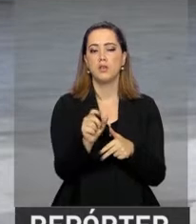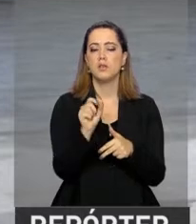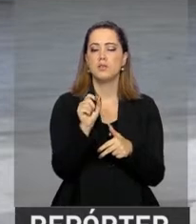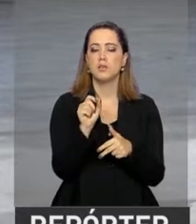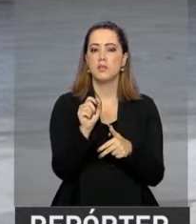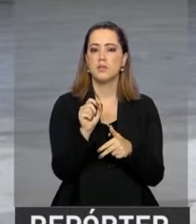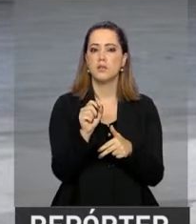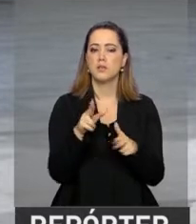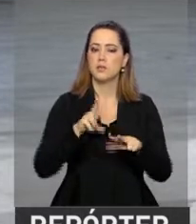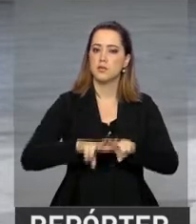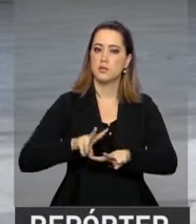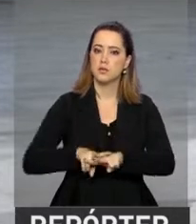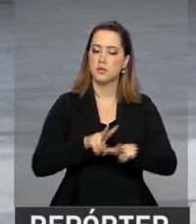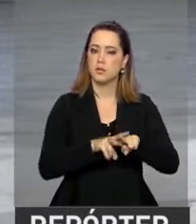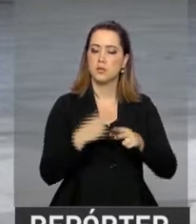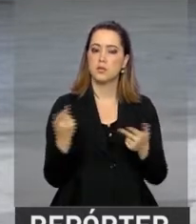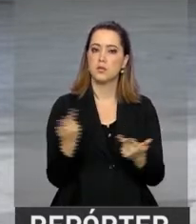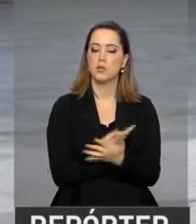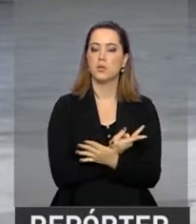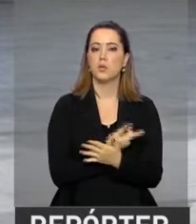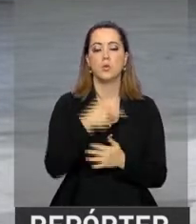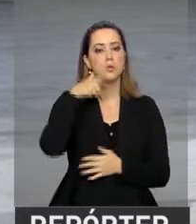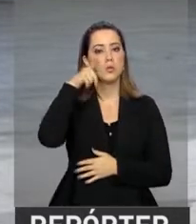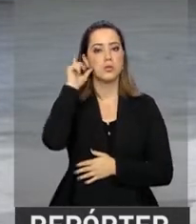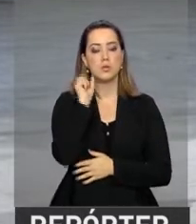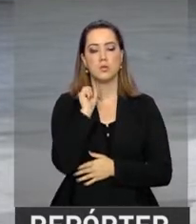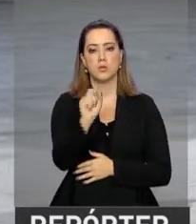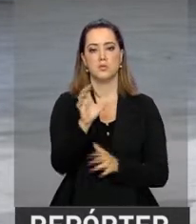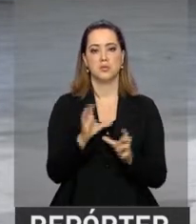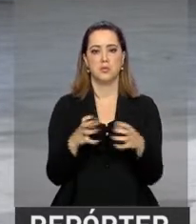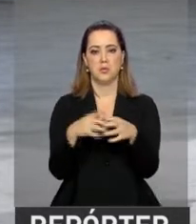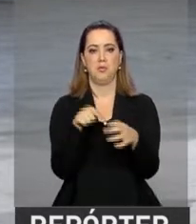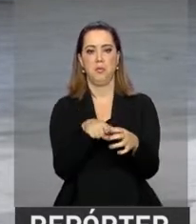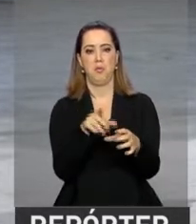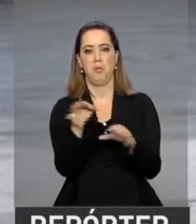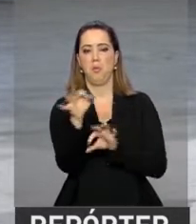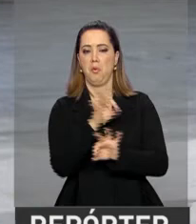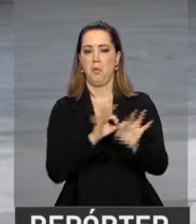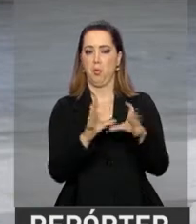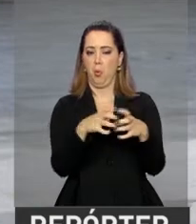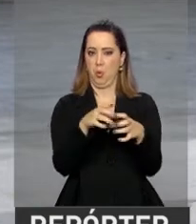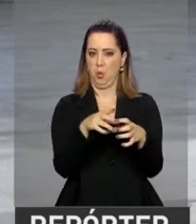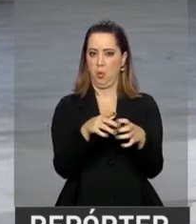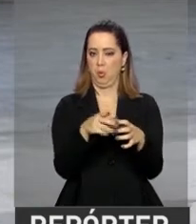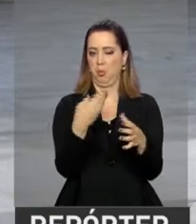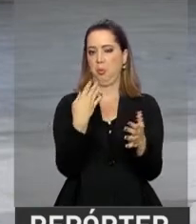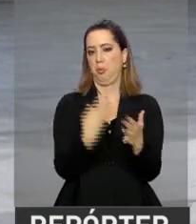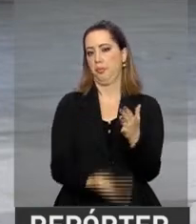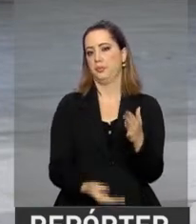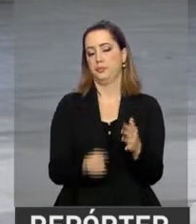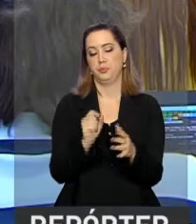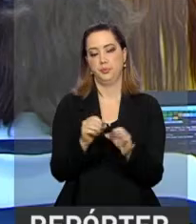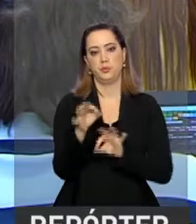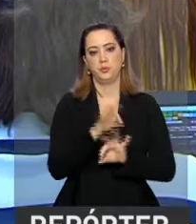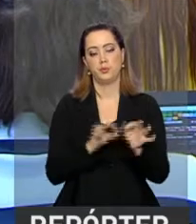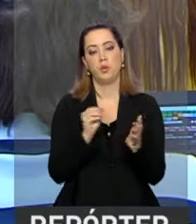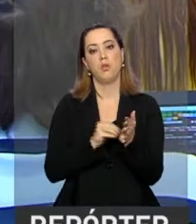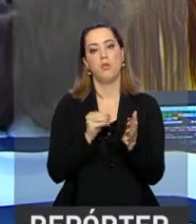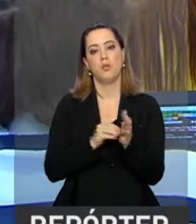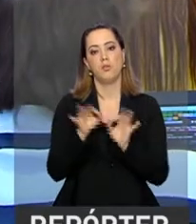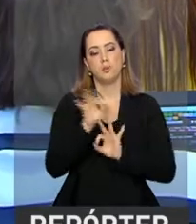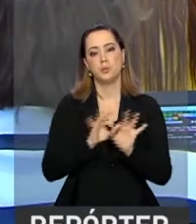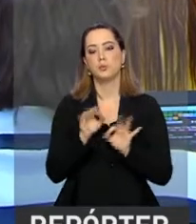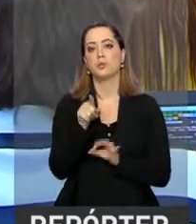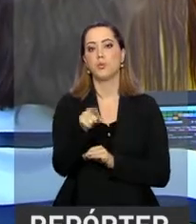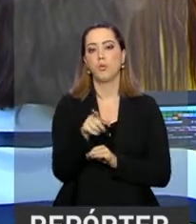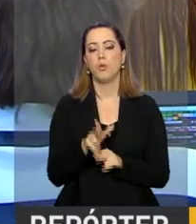Cidadania, Alexandre de Moraes, que também classificou o grupo como desorganizado. Vamos ver na reportagem. A